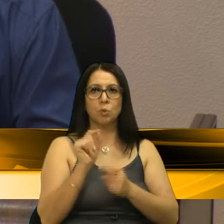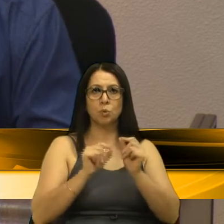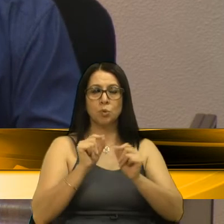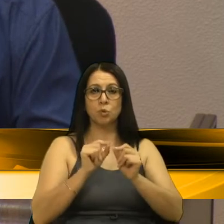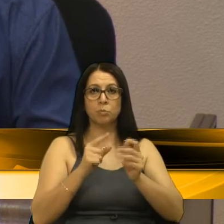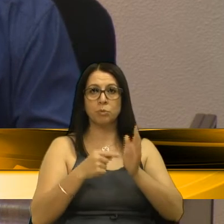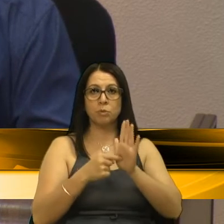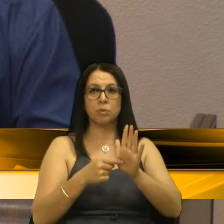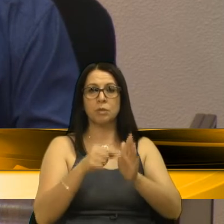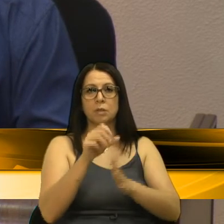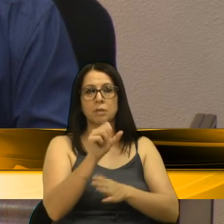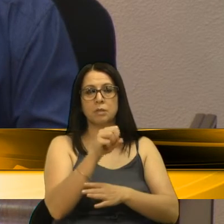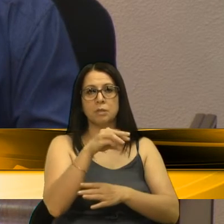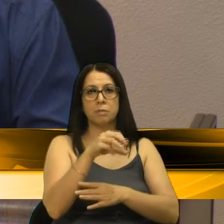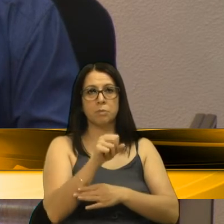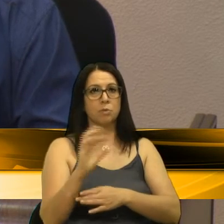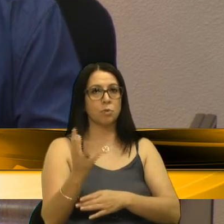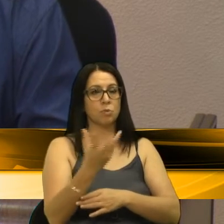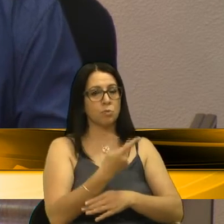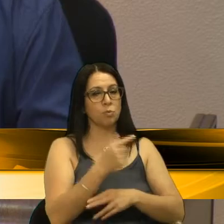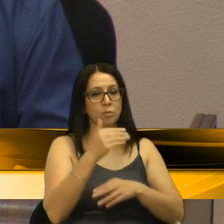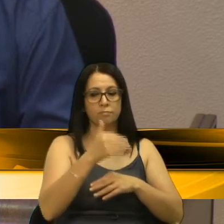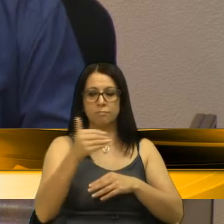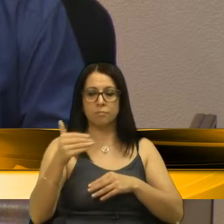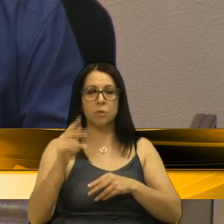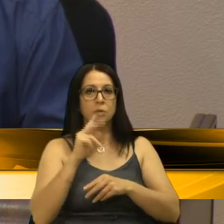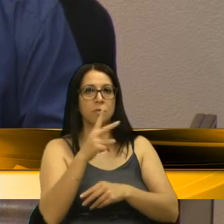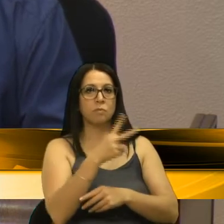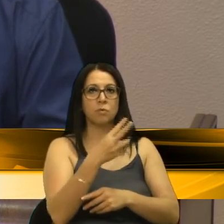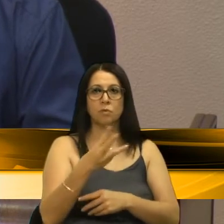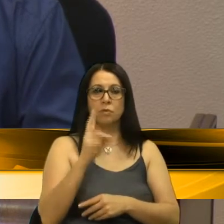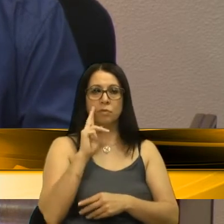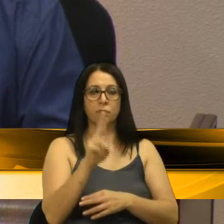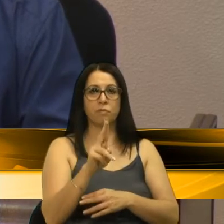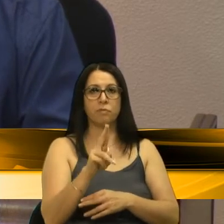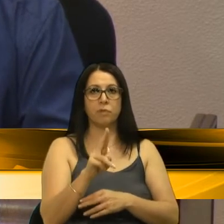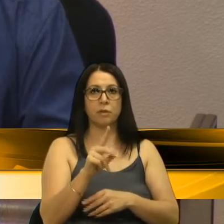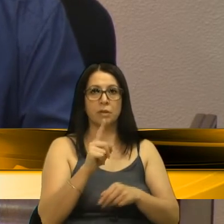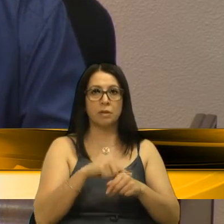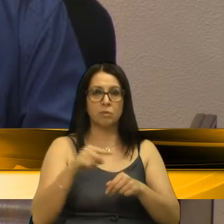do CMS e das suas respectivas instâncias. 23, estabelecer a